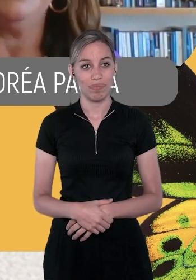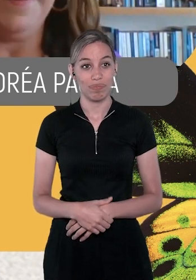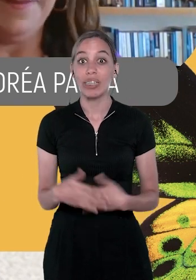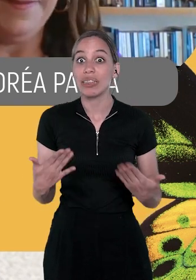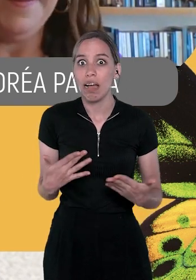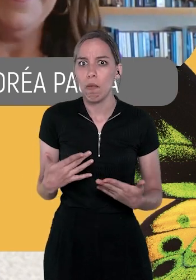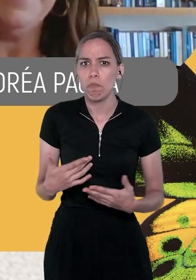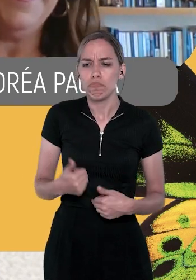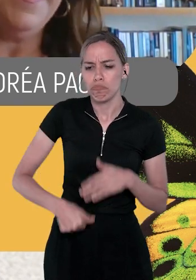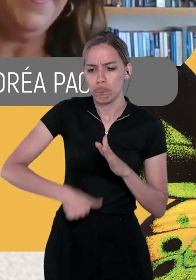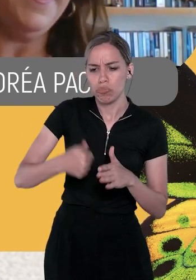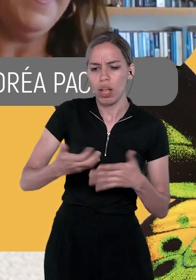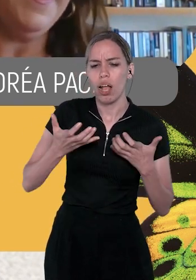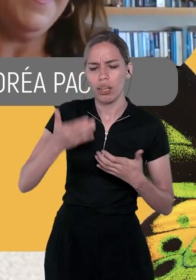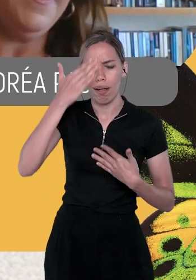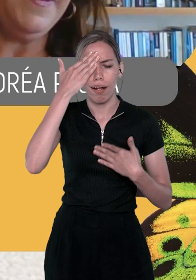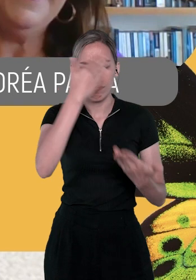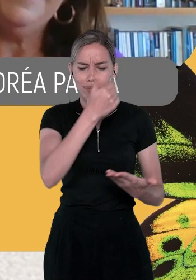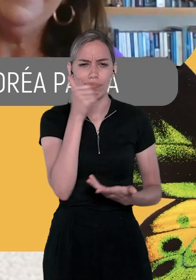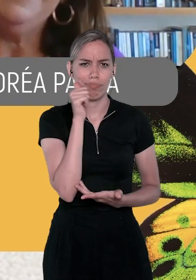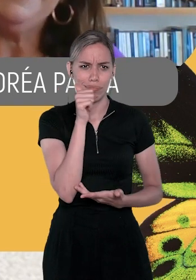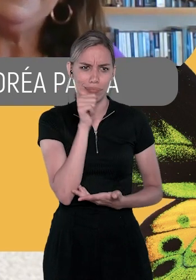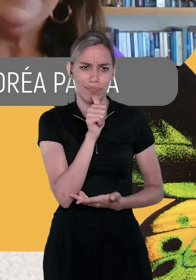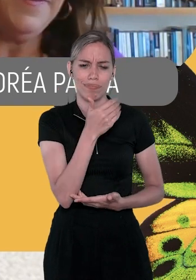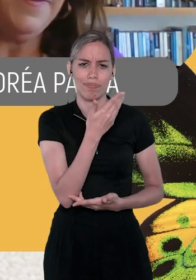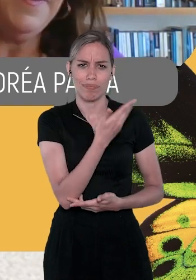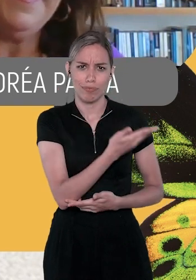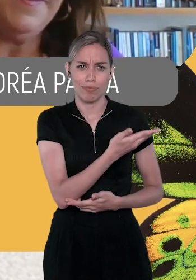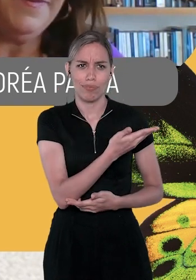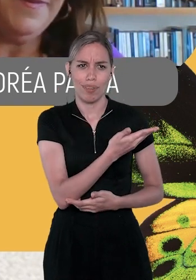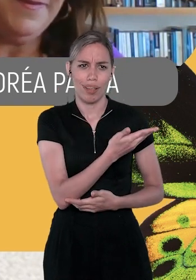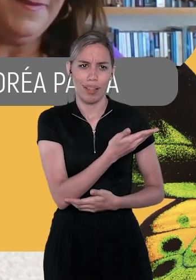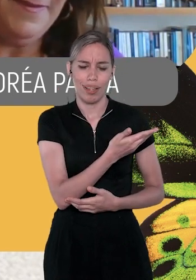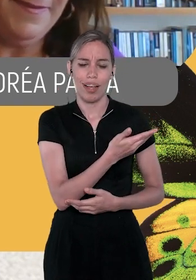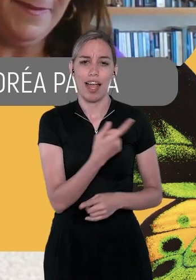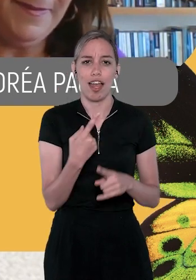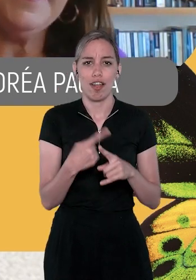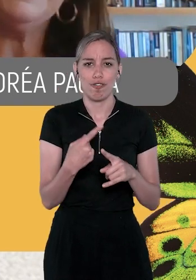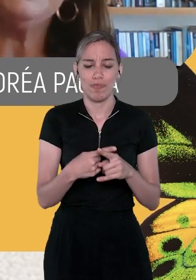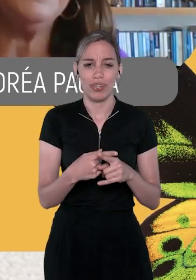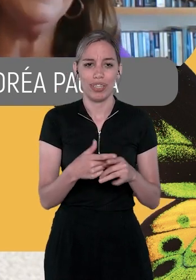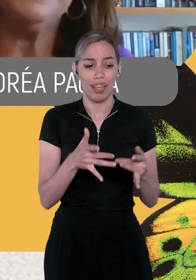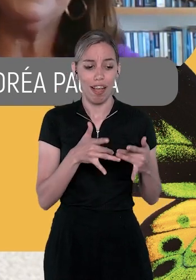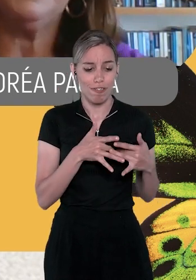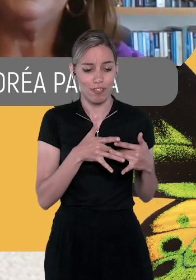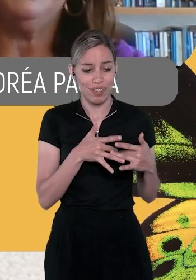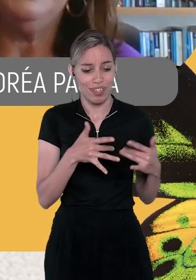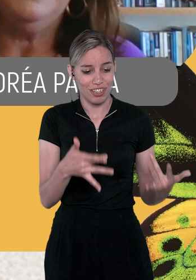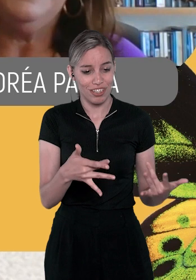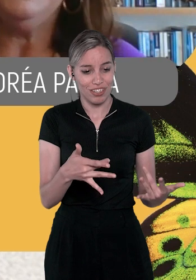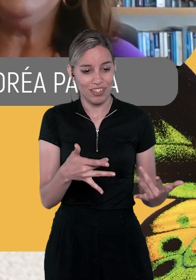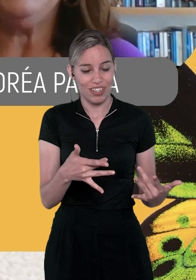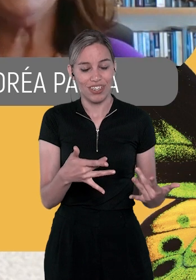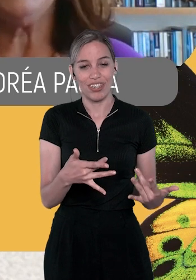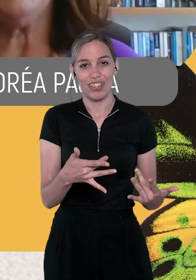Primeiro, agradecer muito a Andréia, né, Afonso, pela generosa e gentil presença aqui